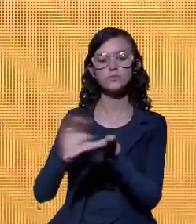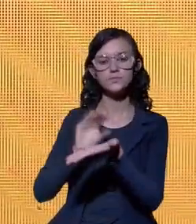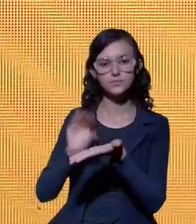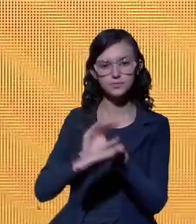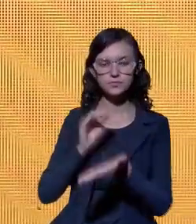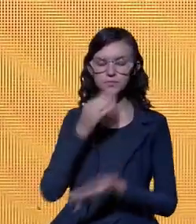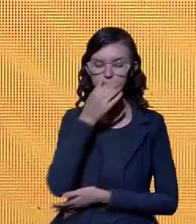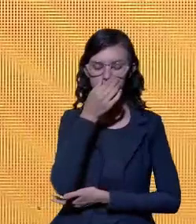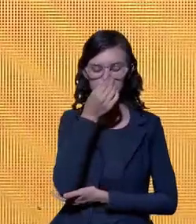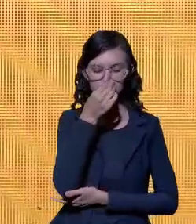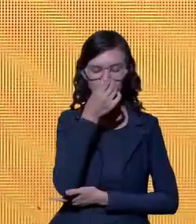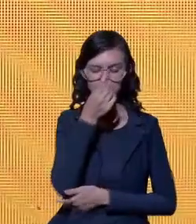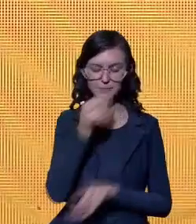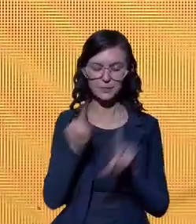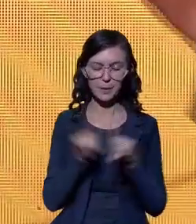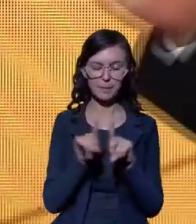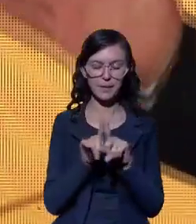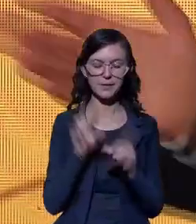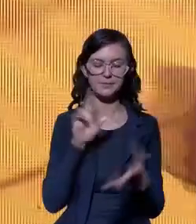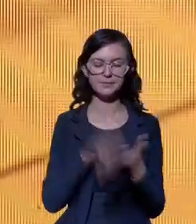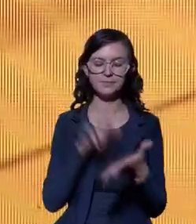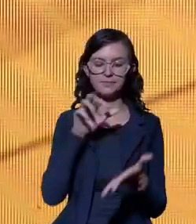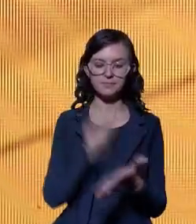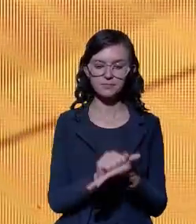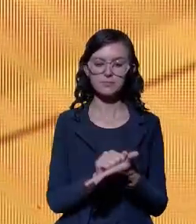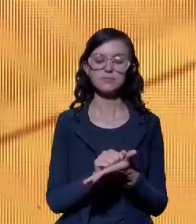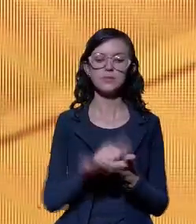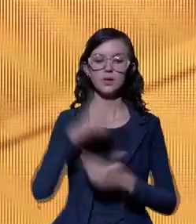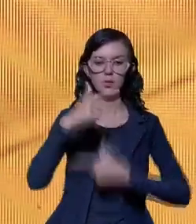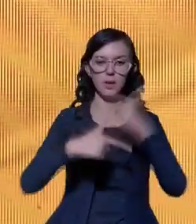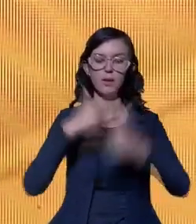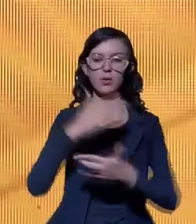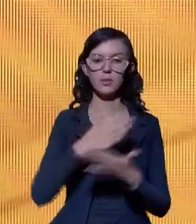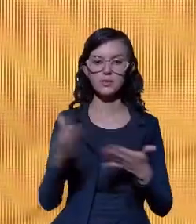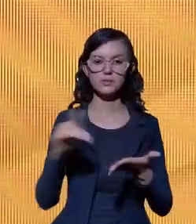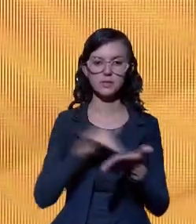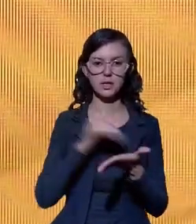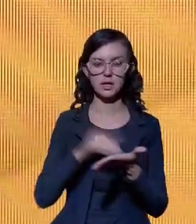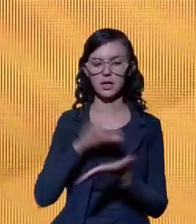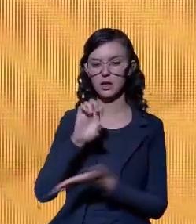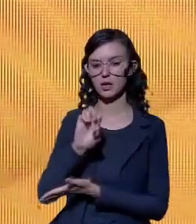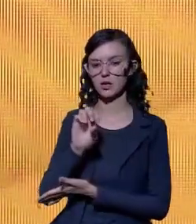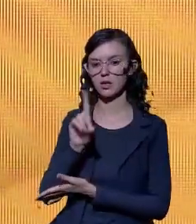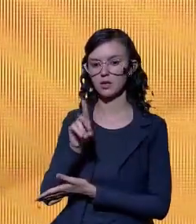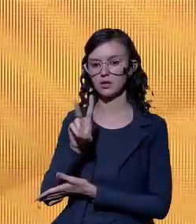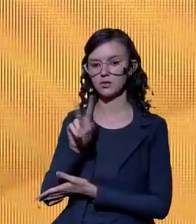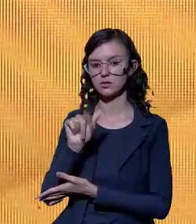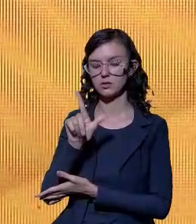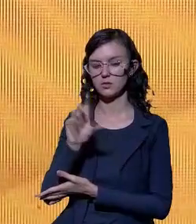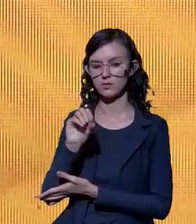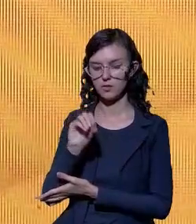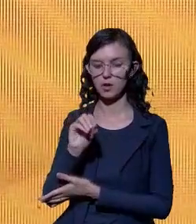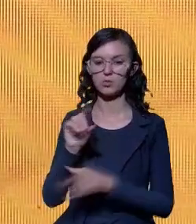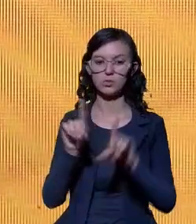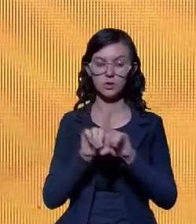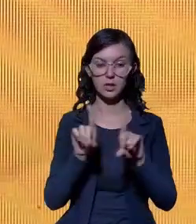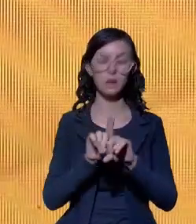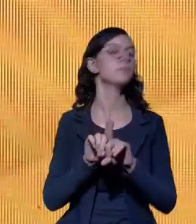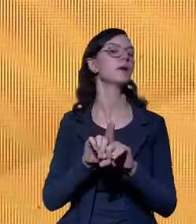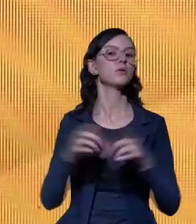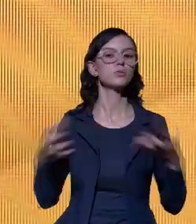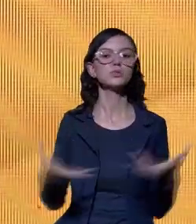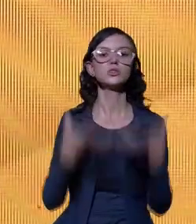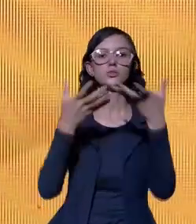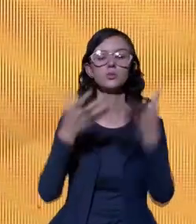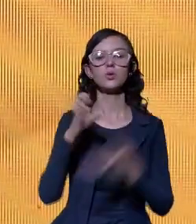também registrar os trabalhos começados pelo secretário Erivaldo, mas também com a presença e o estímulo do nosso ex-presidente Sérgio